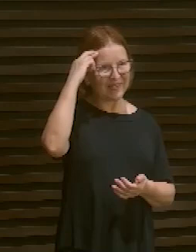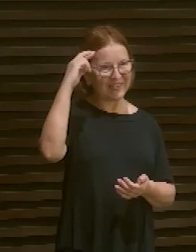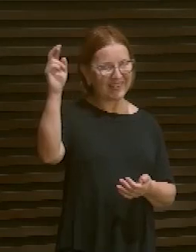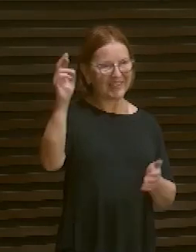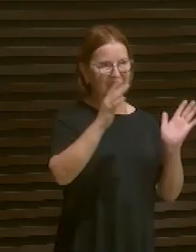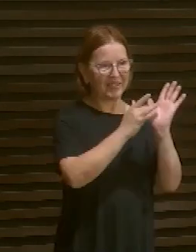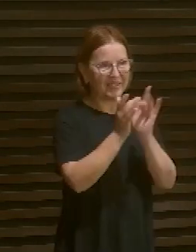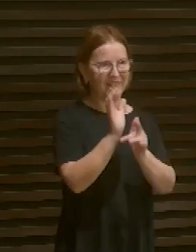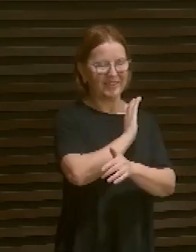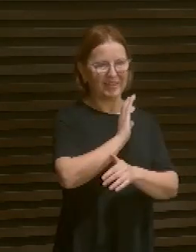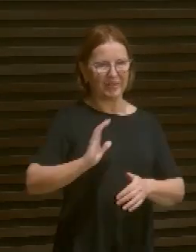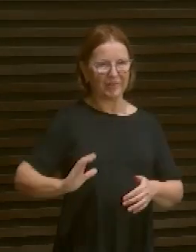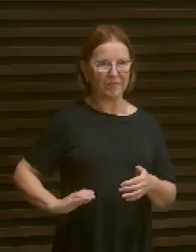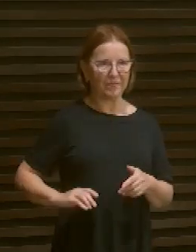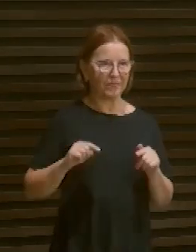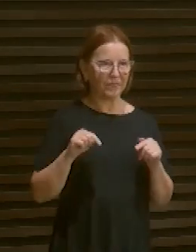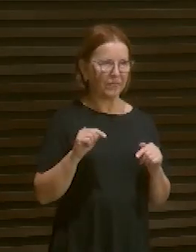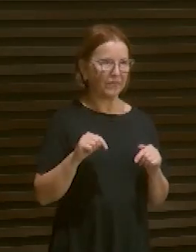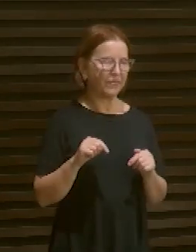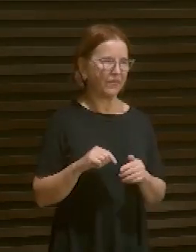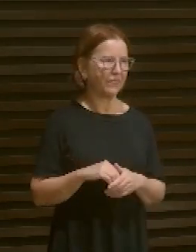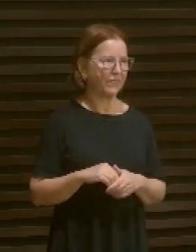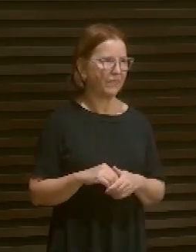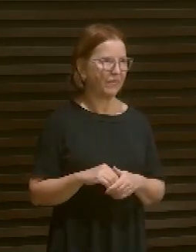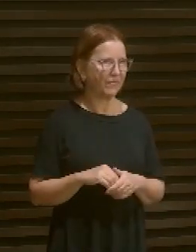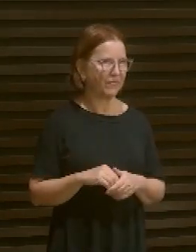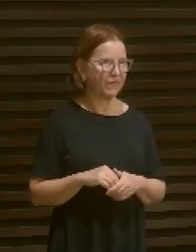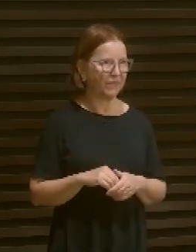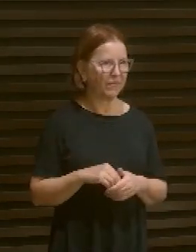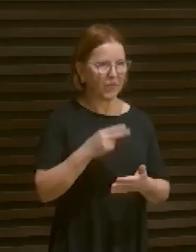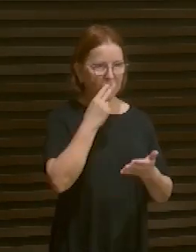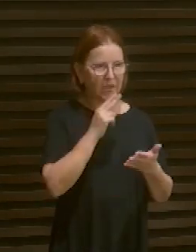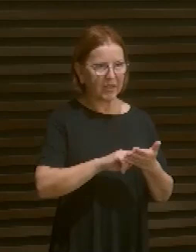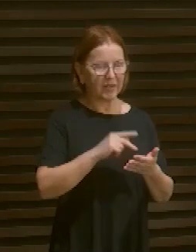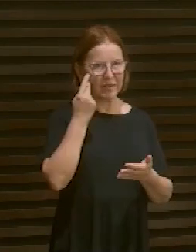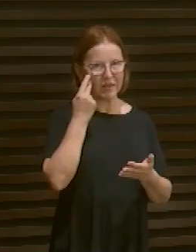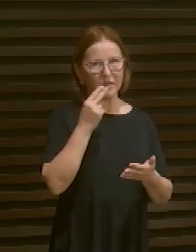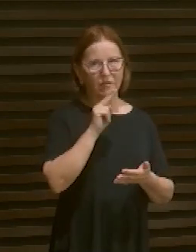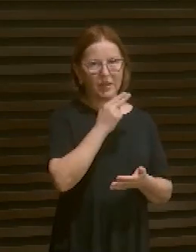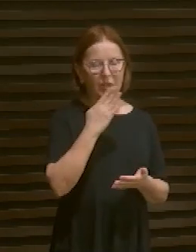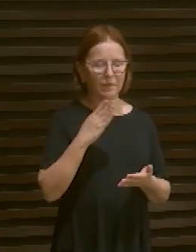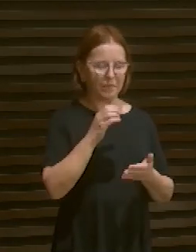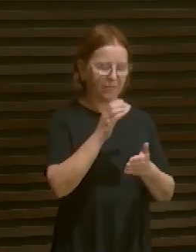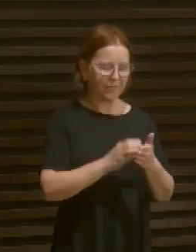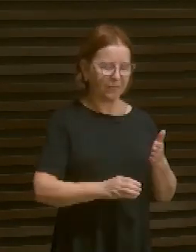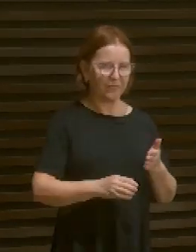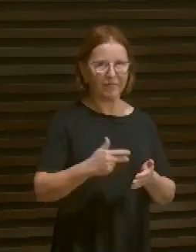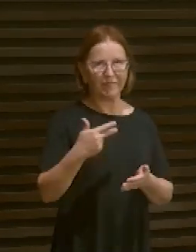Cristo, aqui na carta aos Hebreus, capítulo